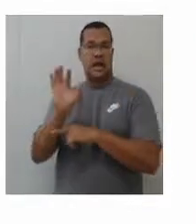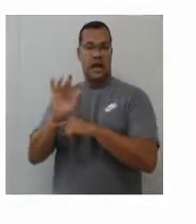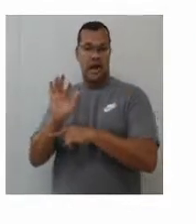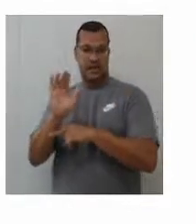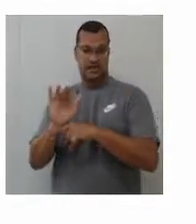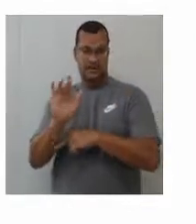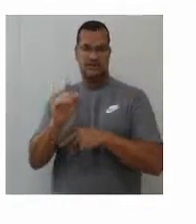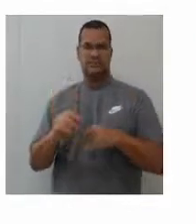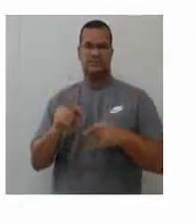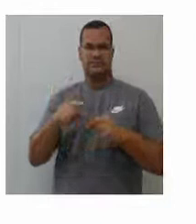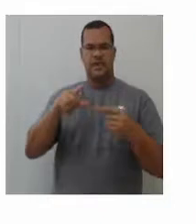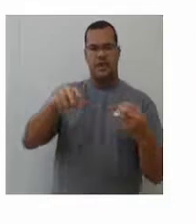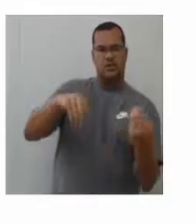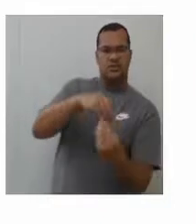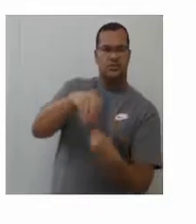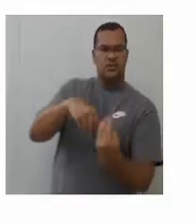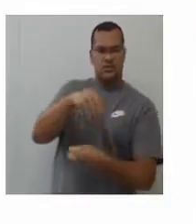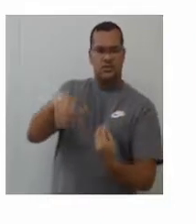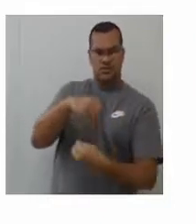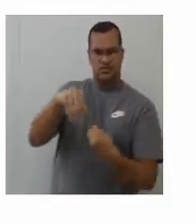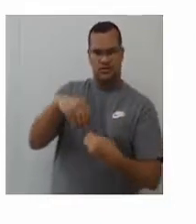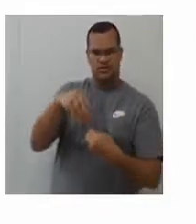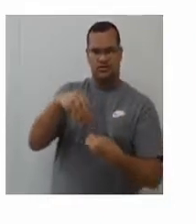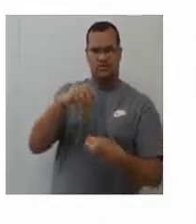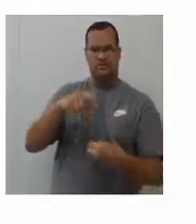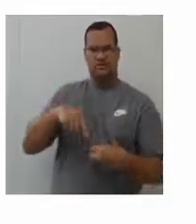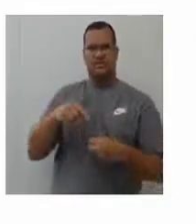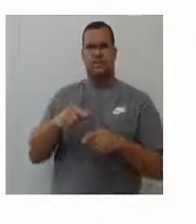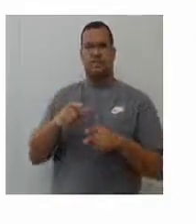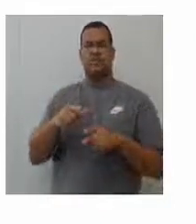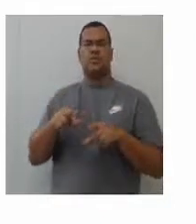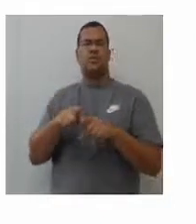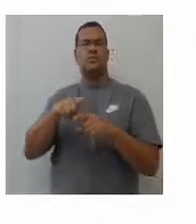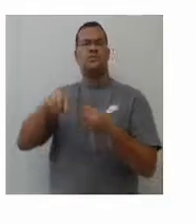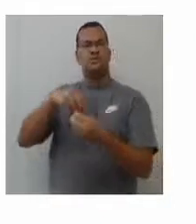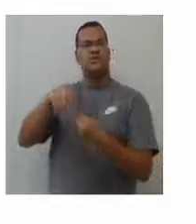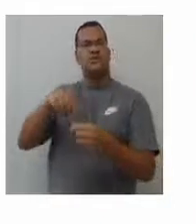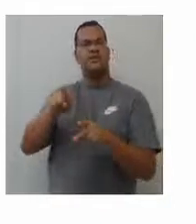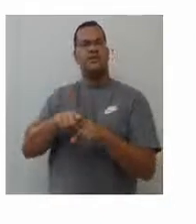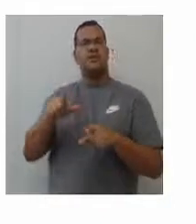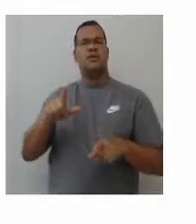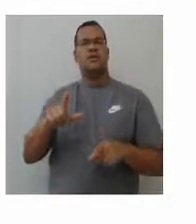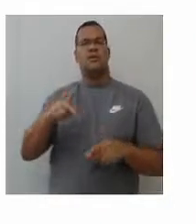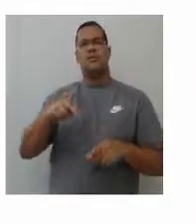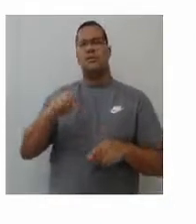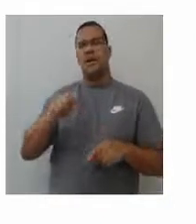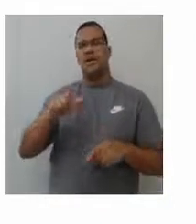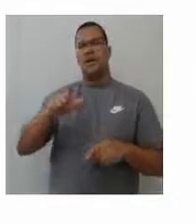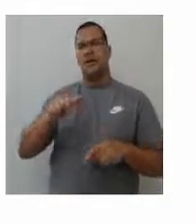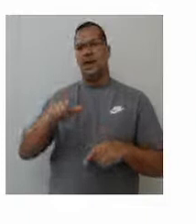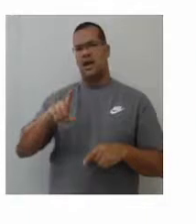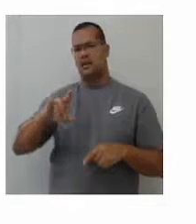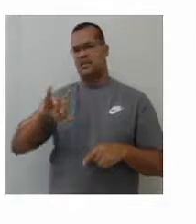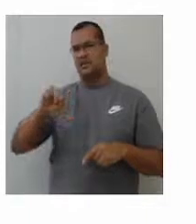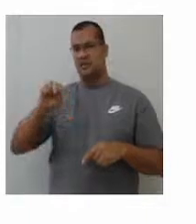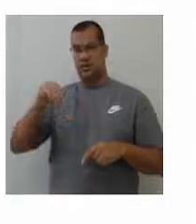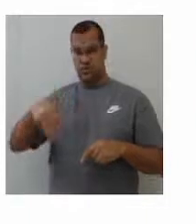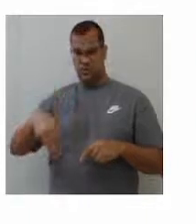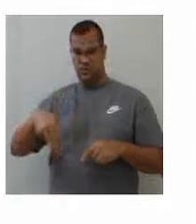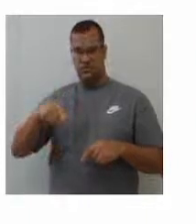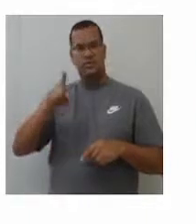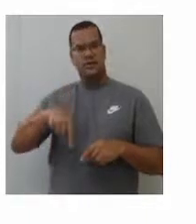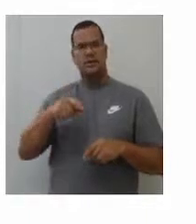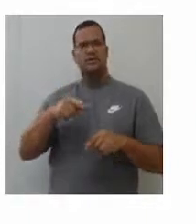ele é o soluto dessa mistura. E o solvente é o paládio, que se encontra na fase sólida. Resumindo, se a solução